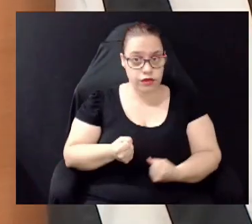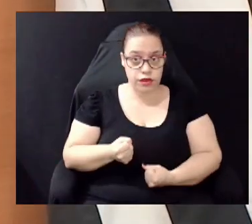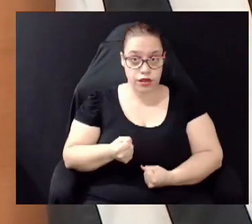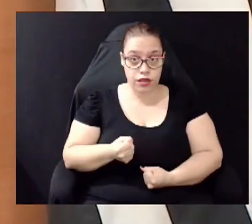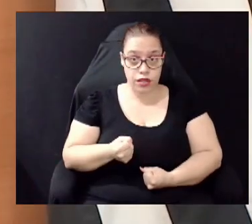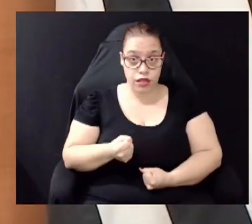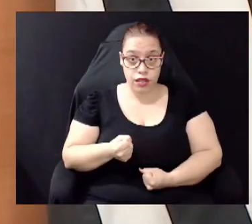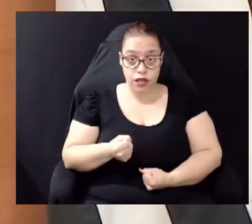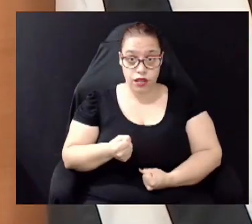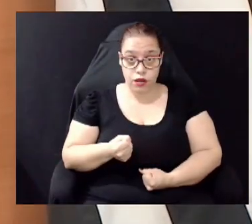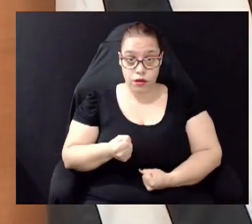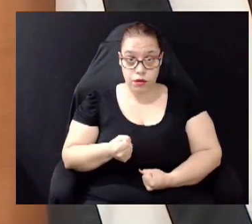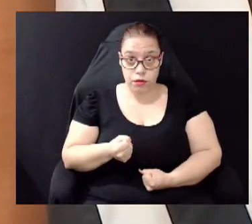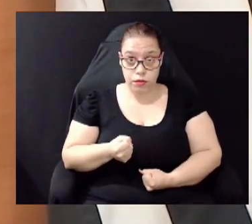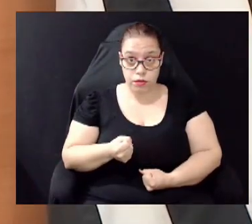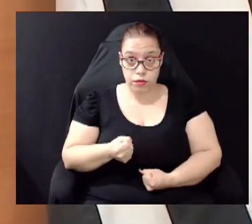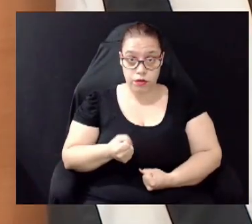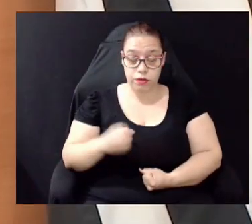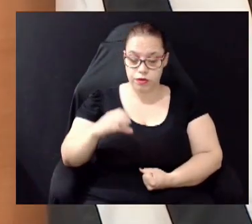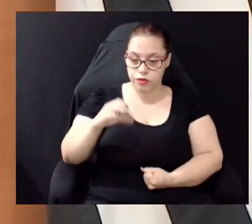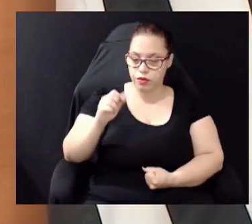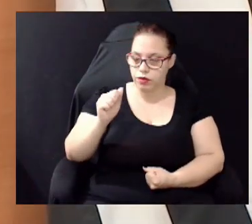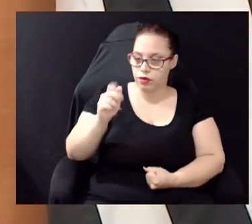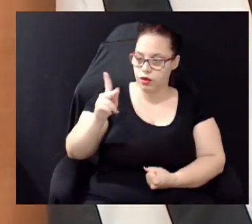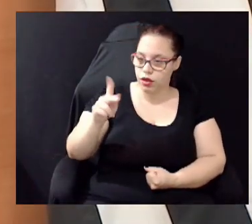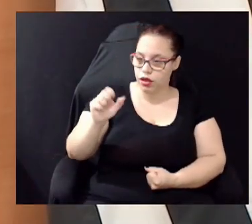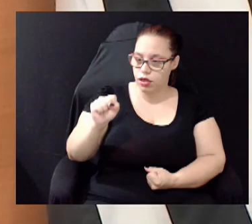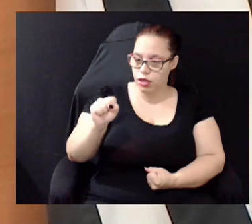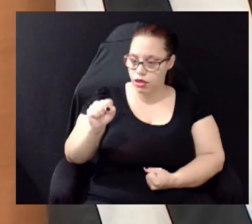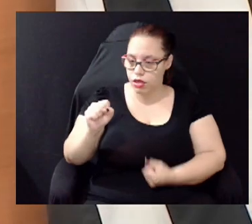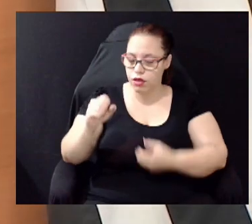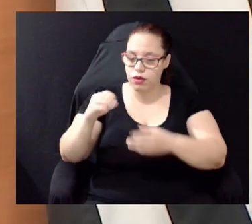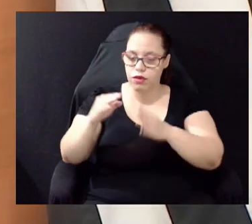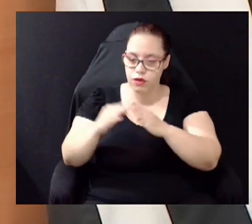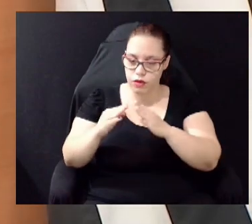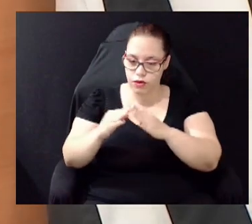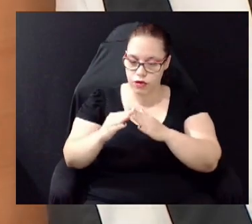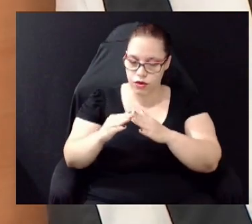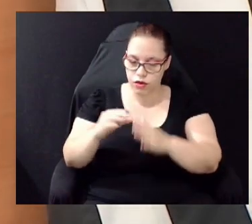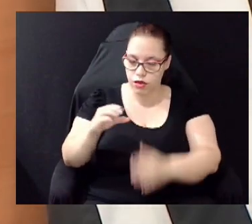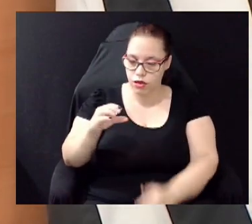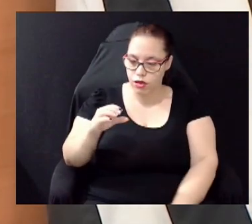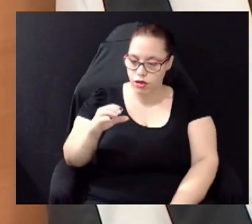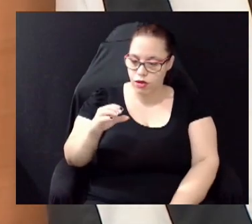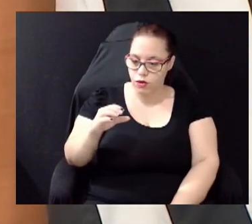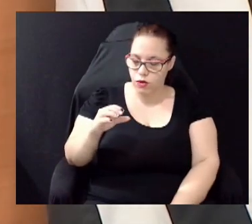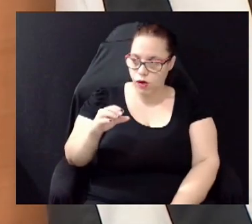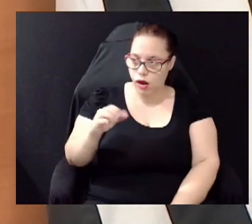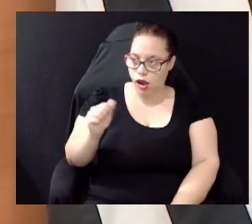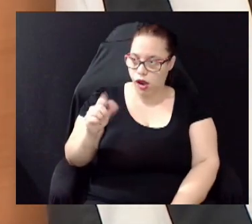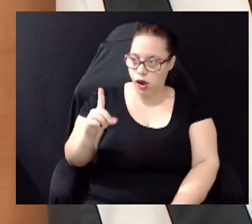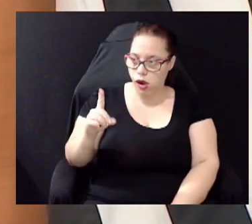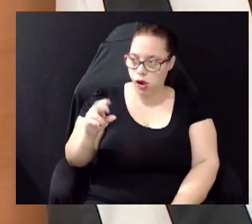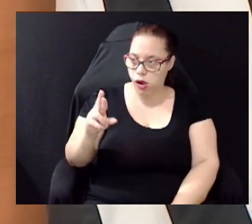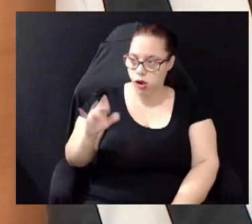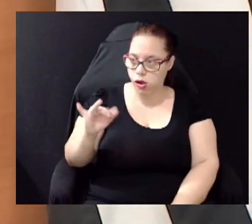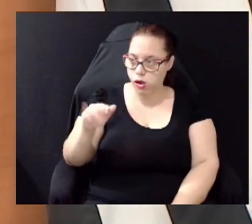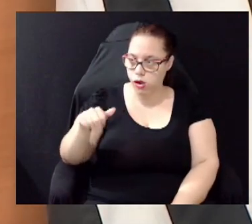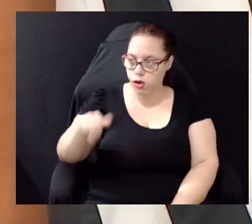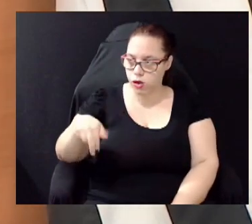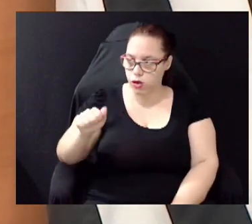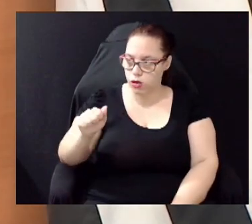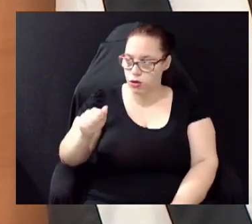faz parte de um CAPS, né, Liana? E conhece muito bem. A gente discute muito situações